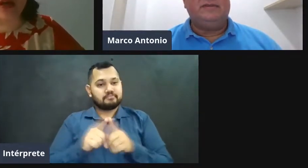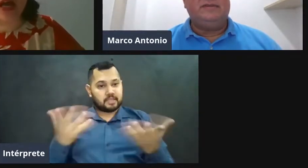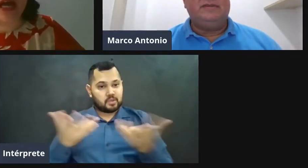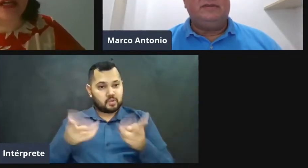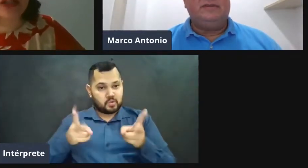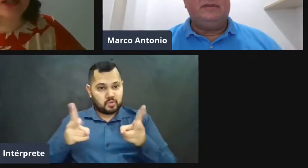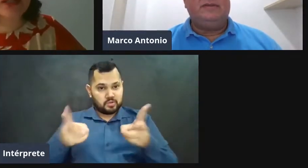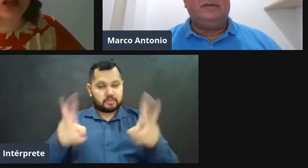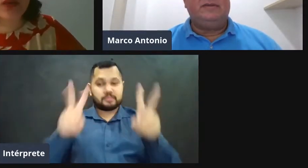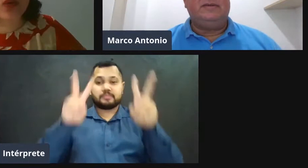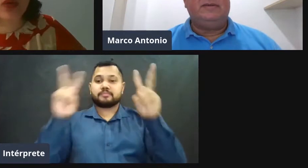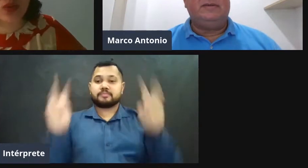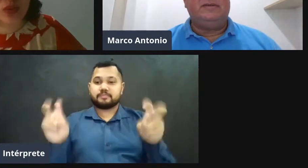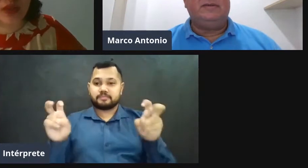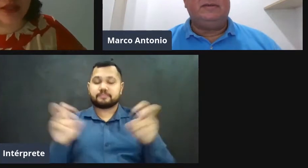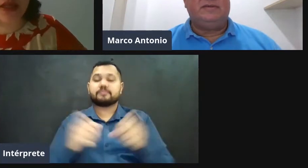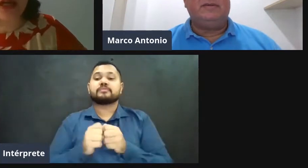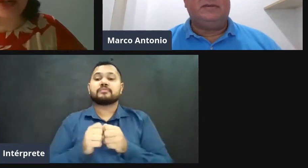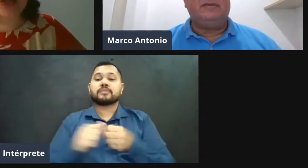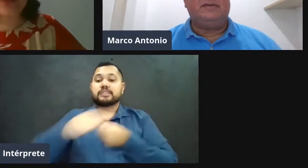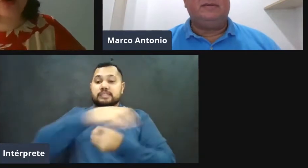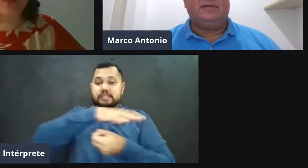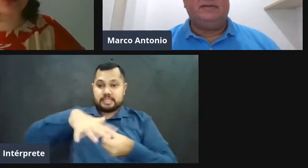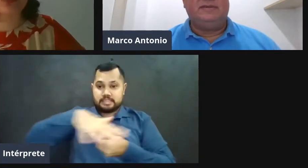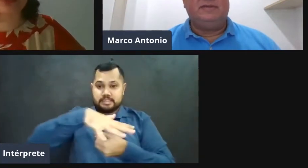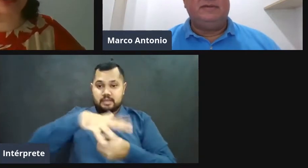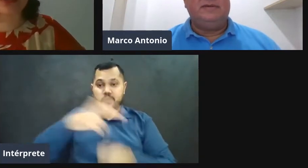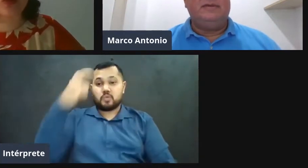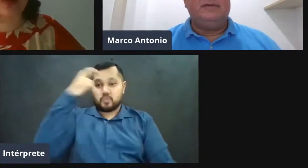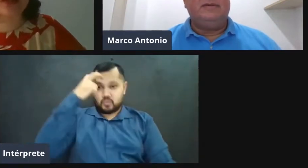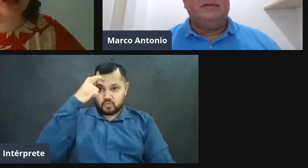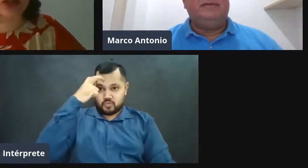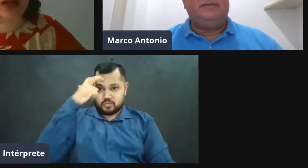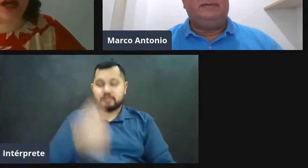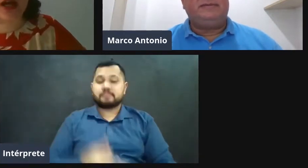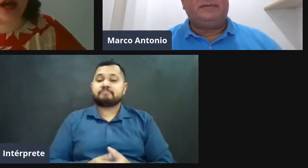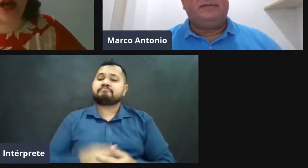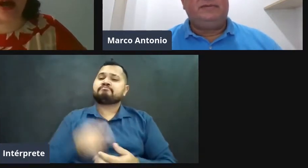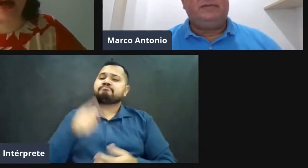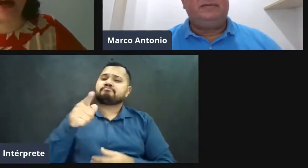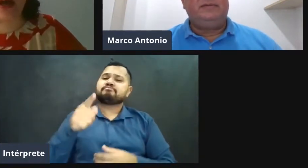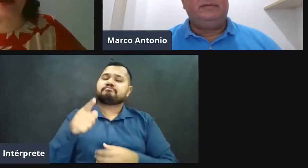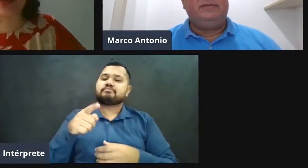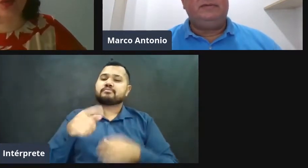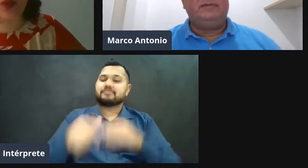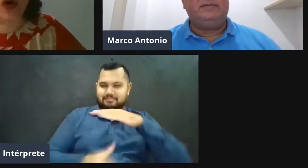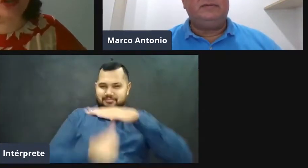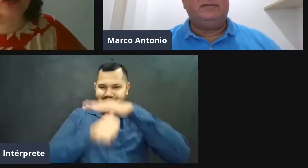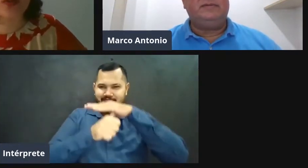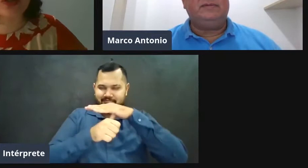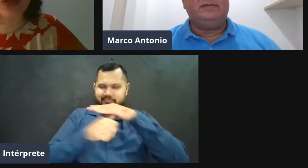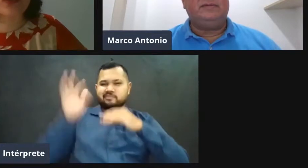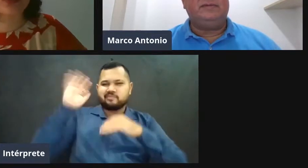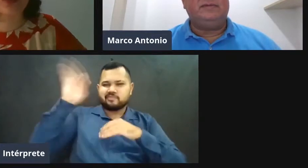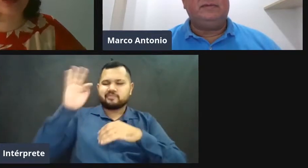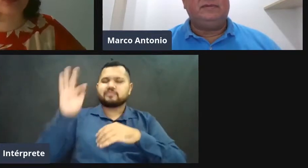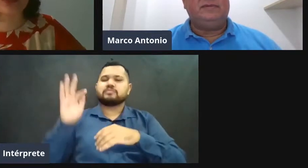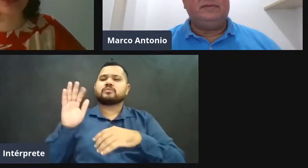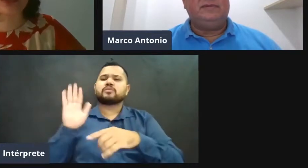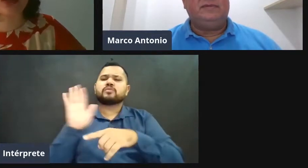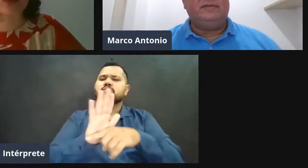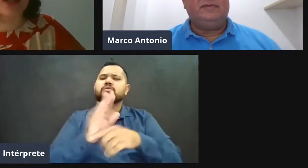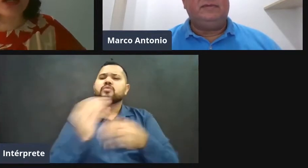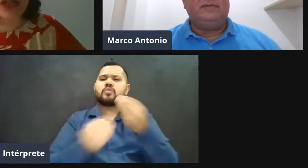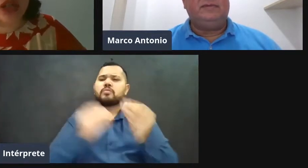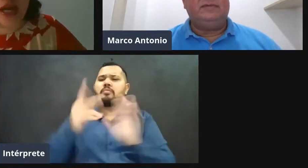o tema extensão e cultura, né? De que forma a sua gestão pretende dar suporte aos projetos e